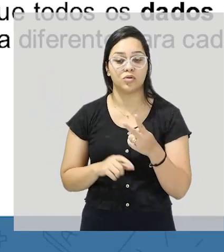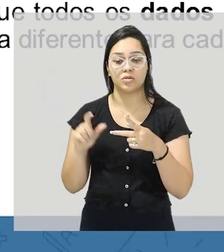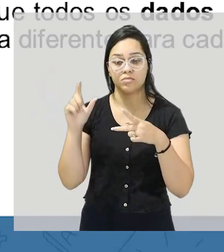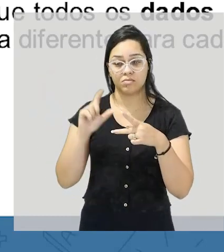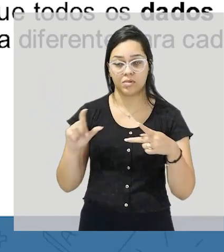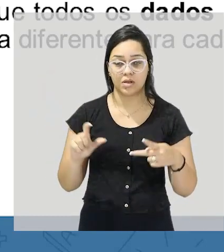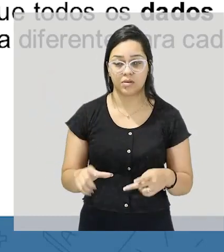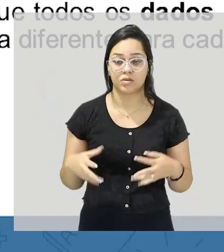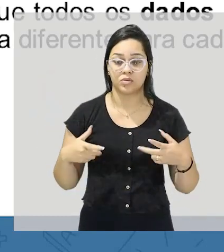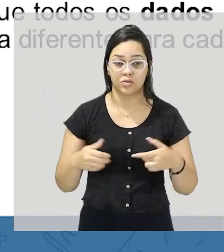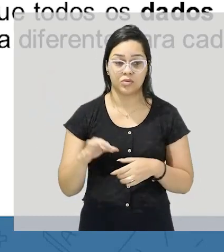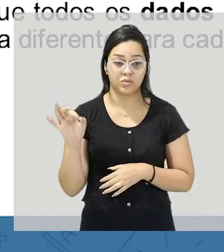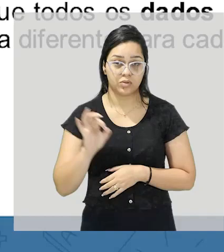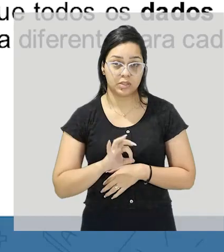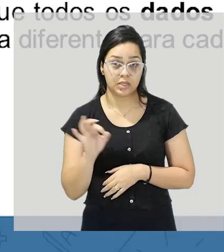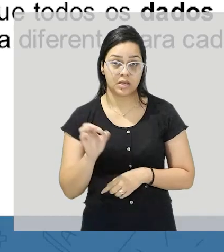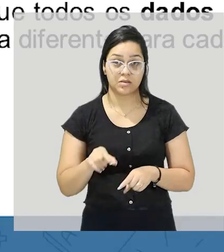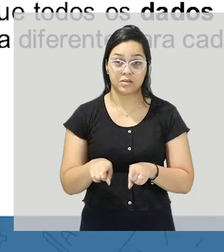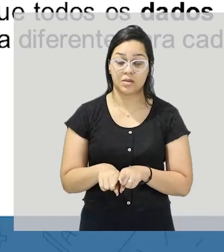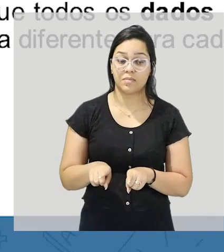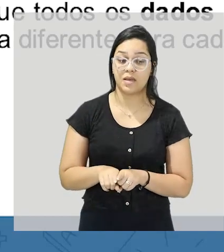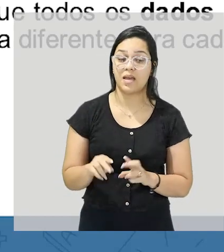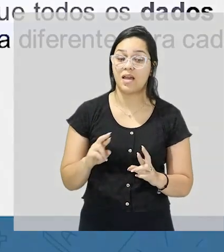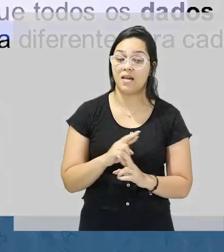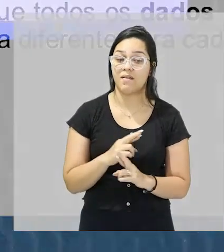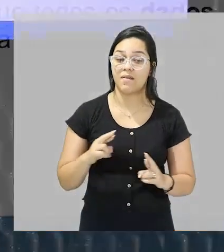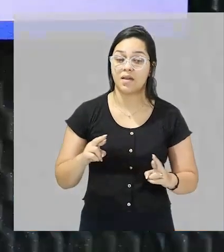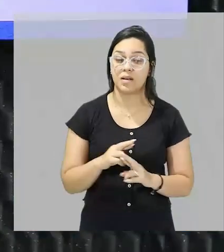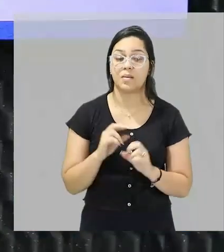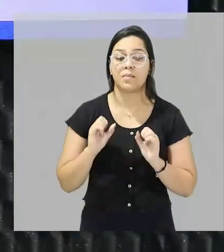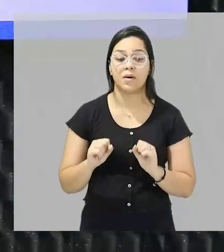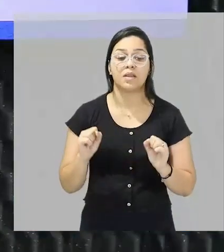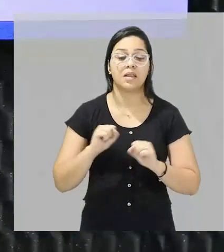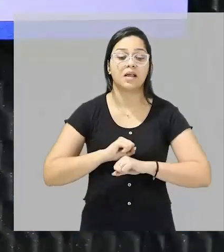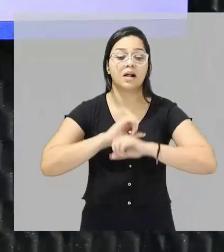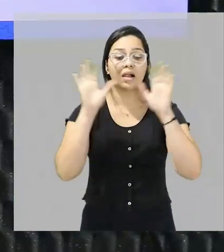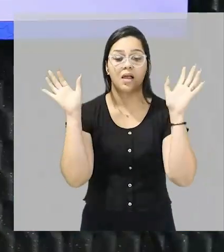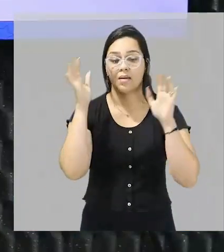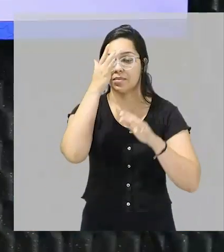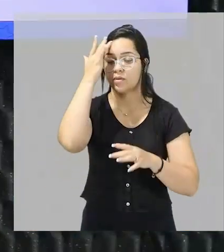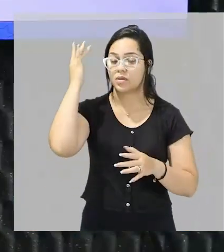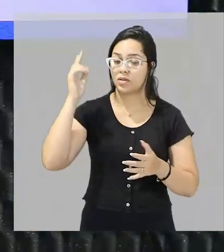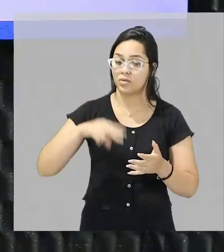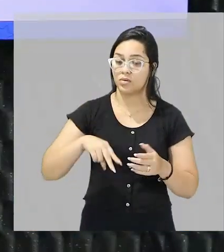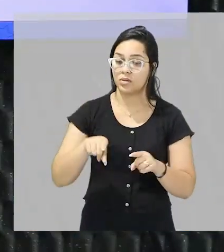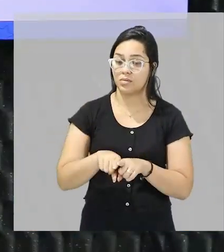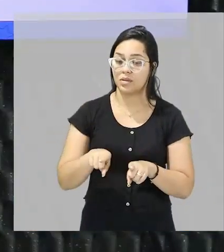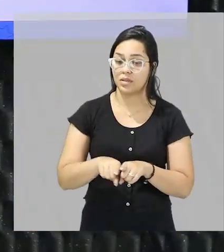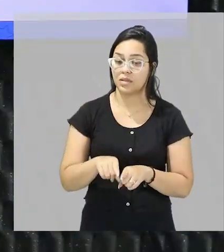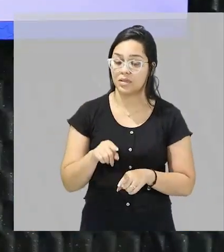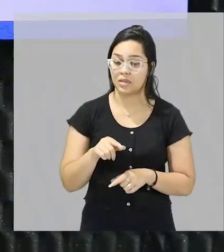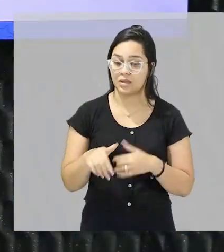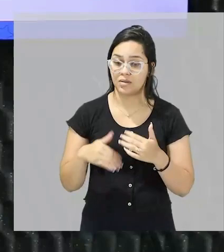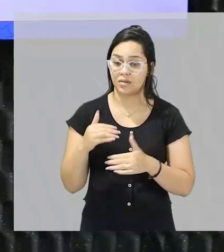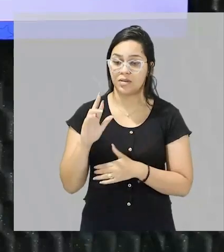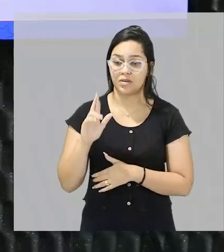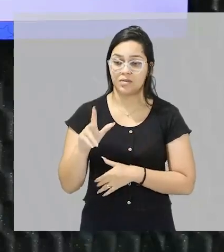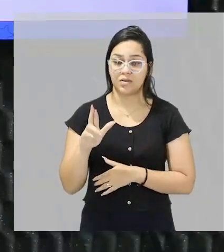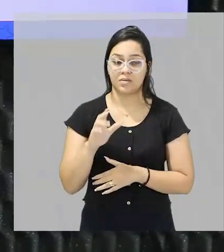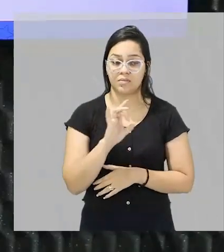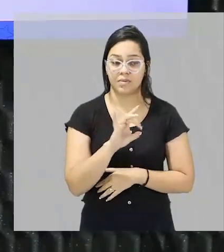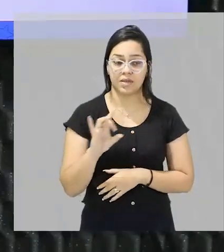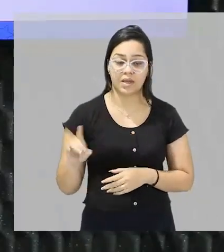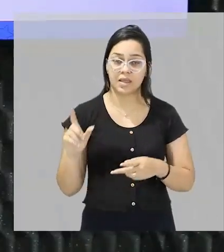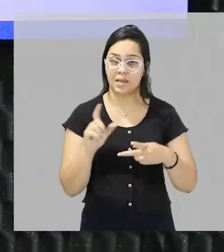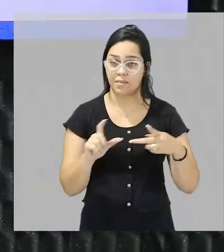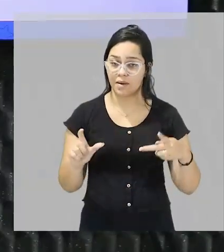2 parágrafos para que os dados e referências fiquem claras para o leitor. Desenvolva uma ideia diferente para